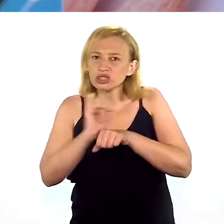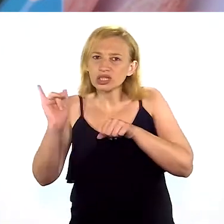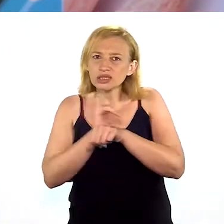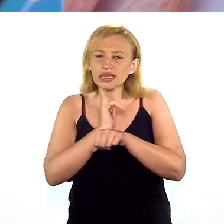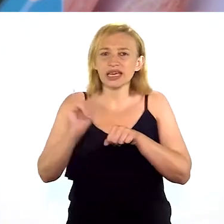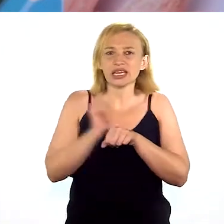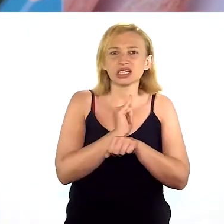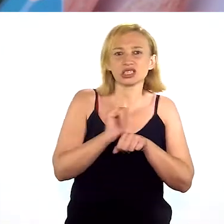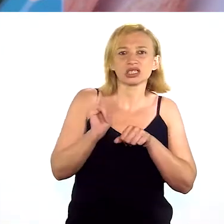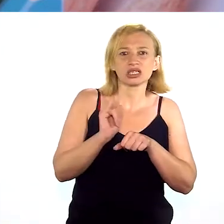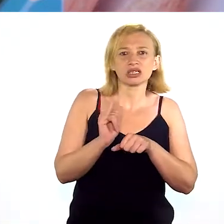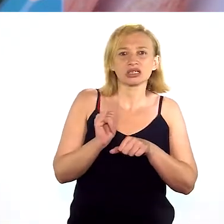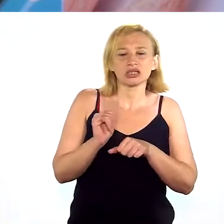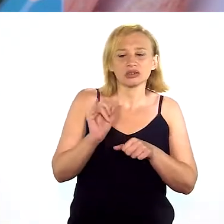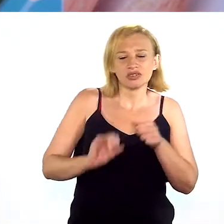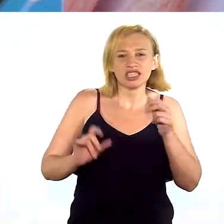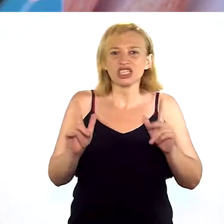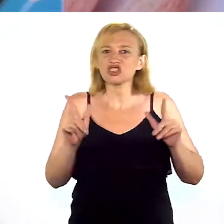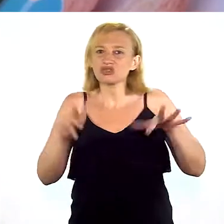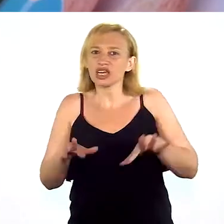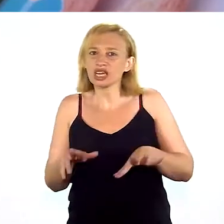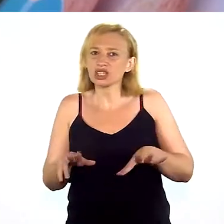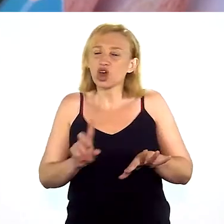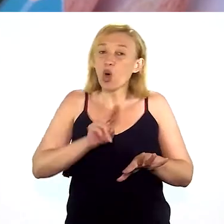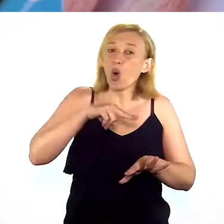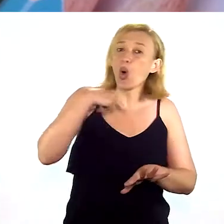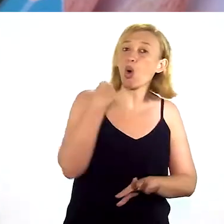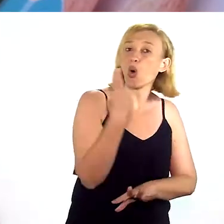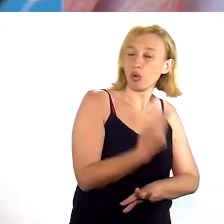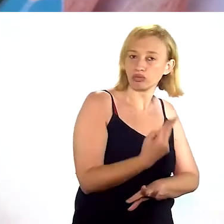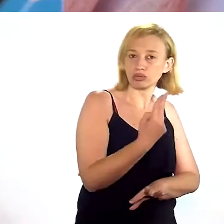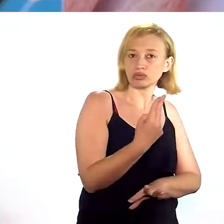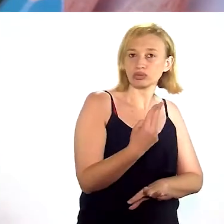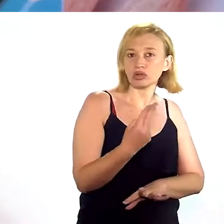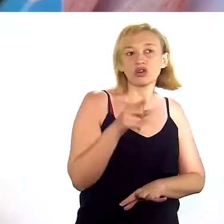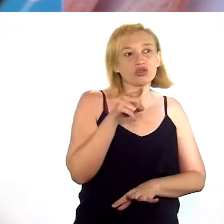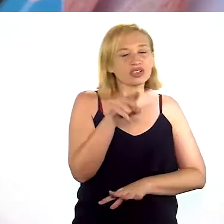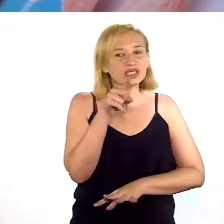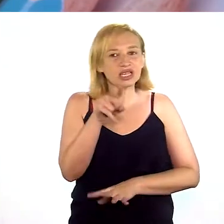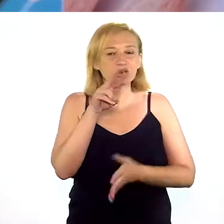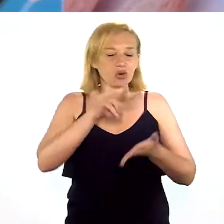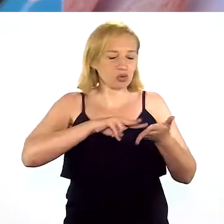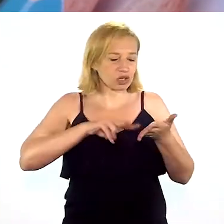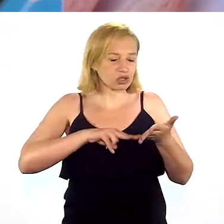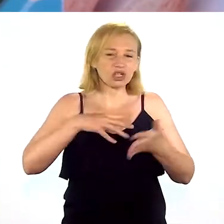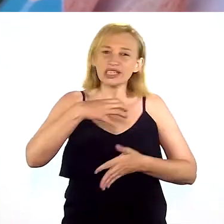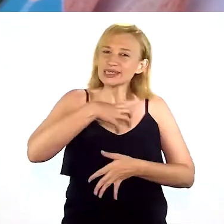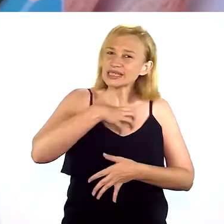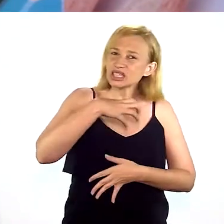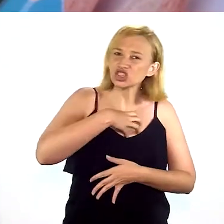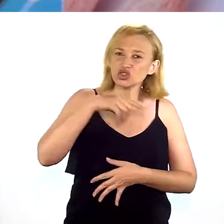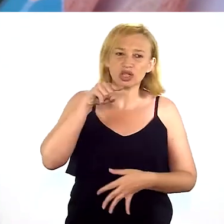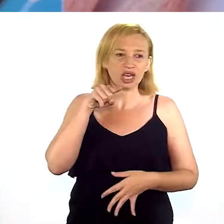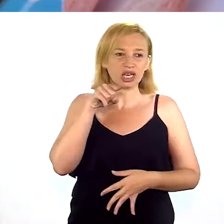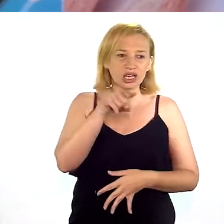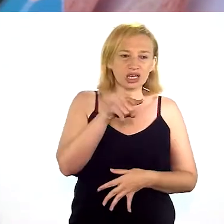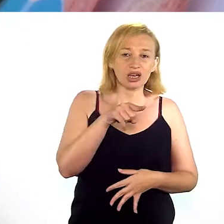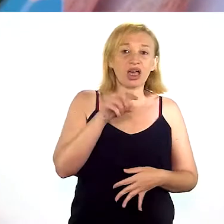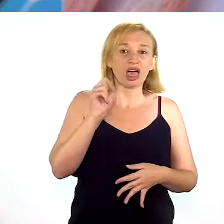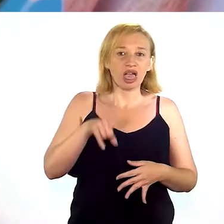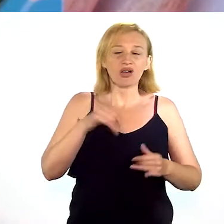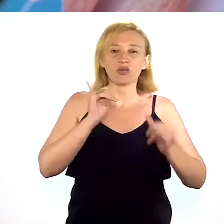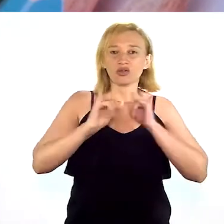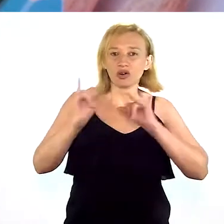uma estratégia para fazer a diferença? Ou você, como leitora, sentiu que